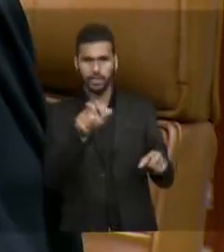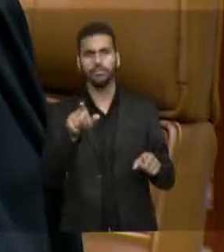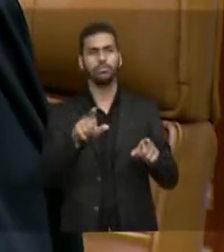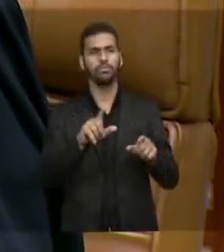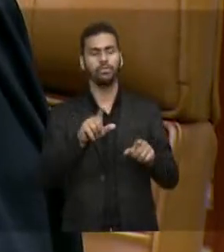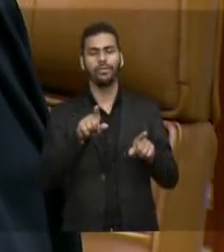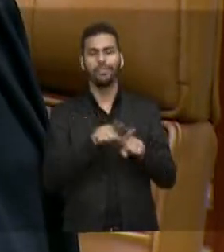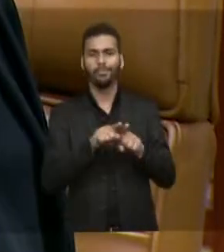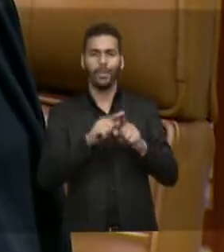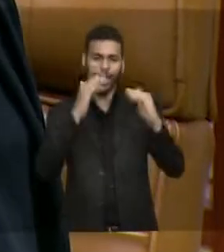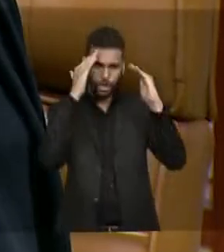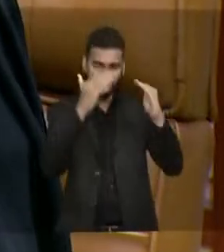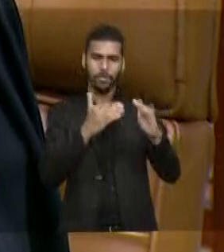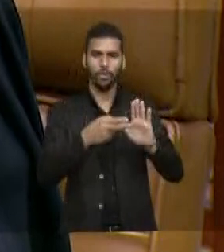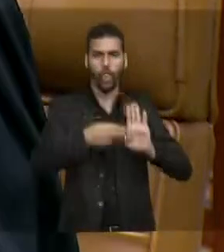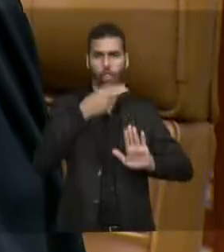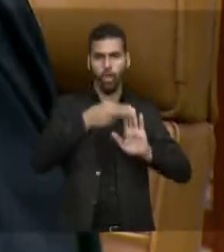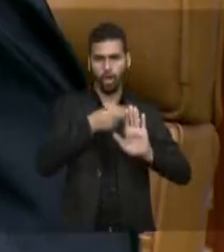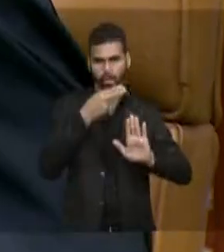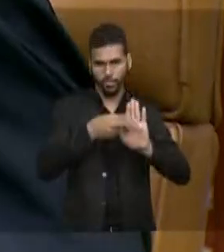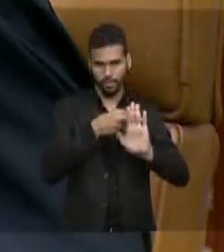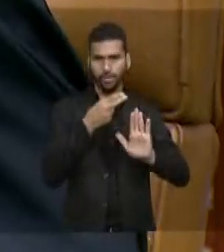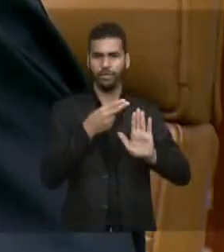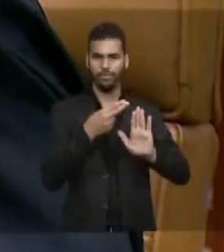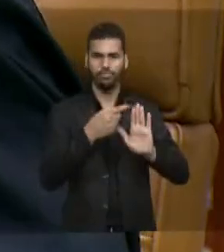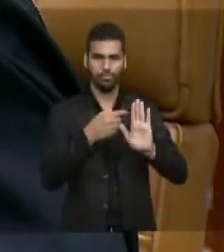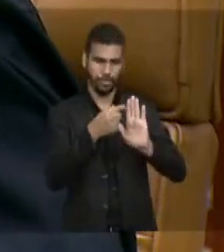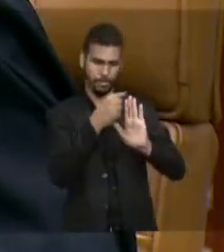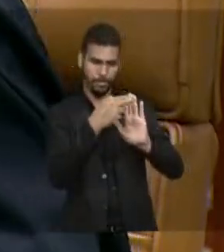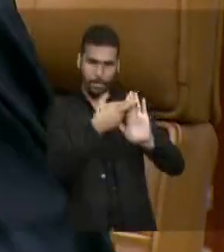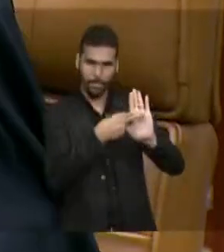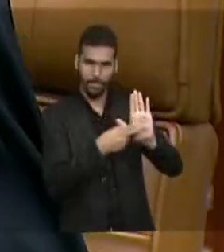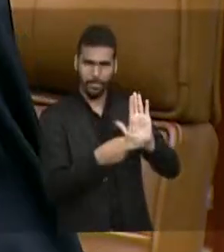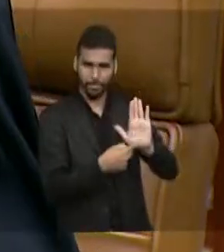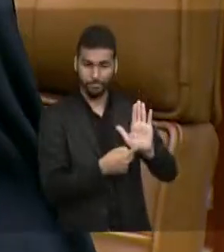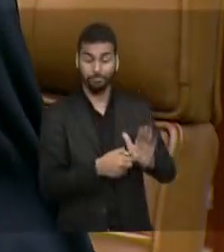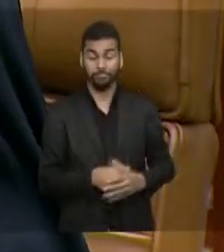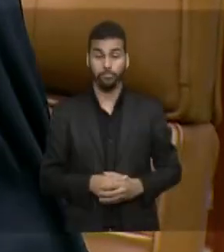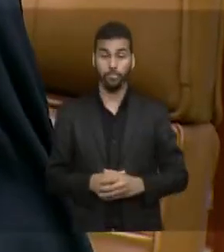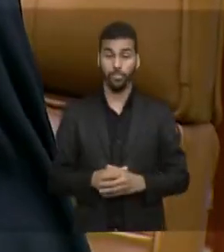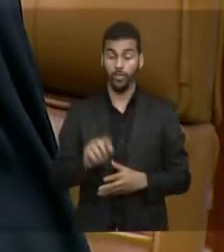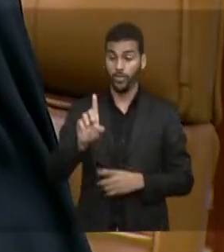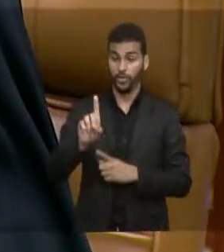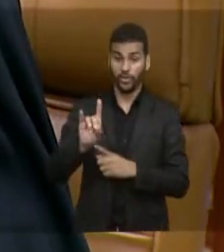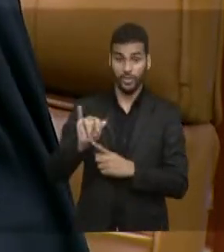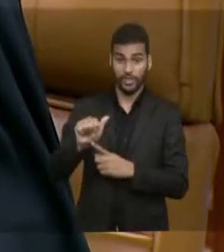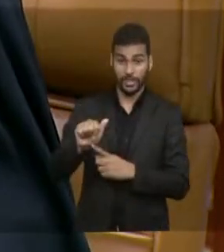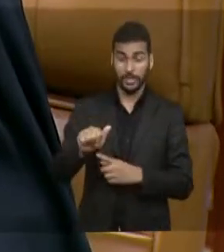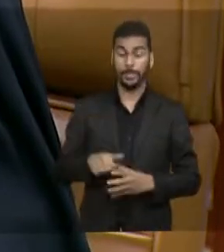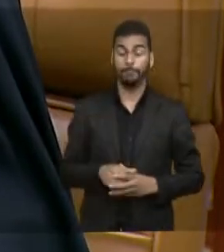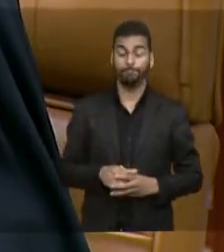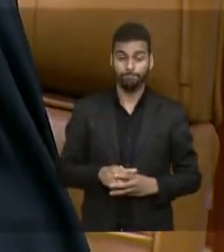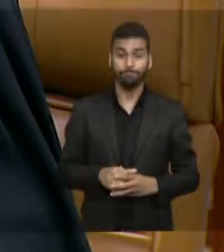do devido processo legal no dia presidente no dia